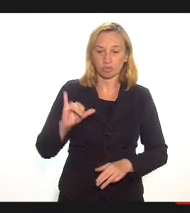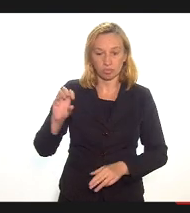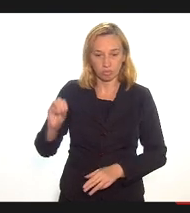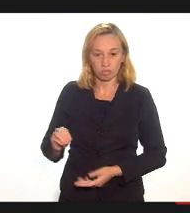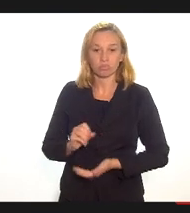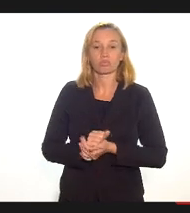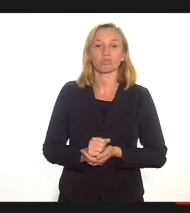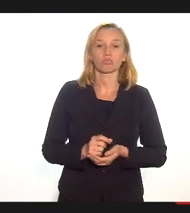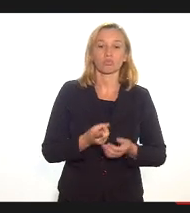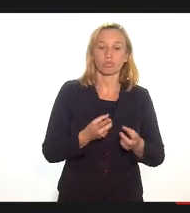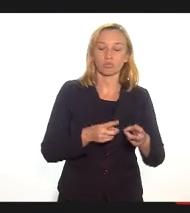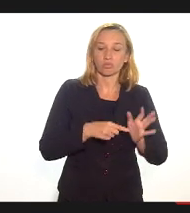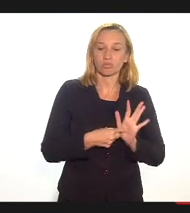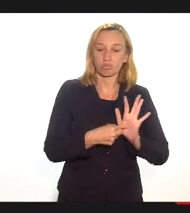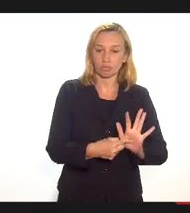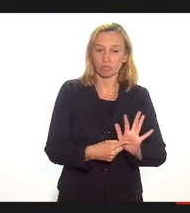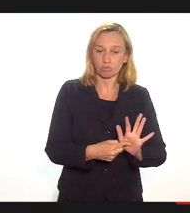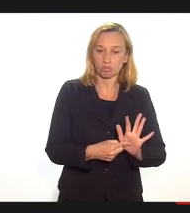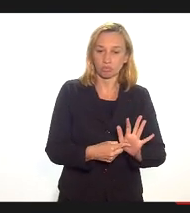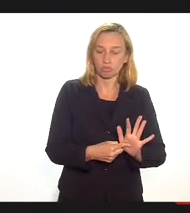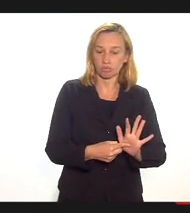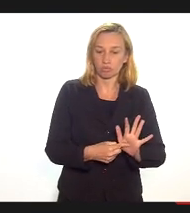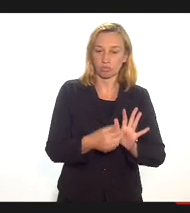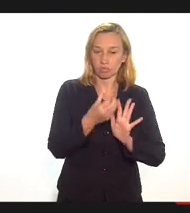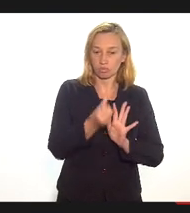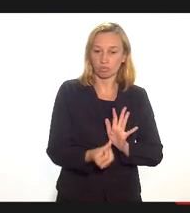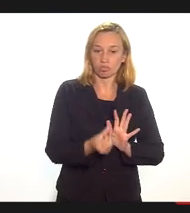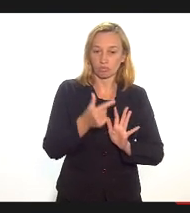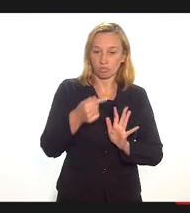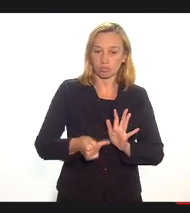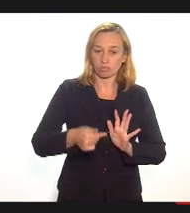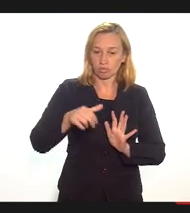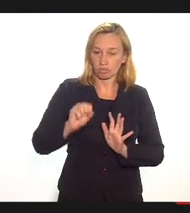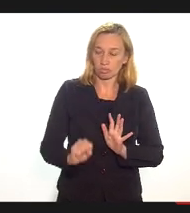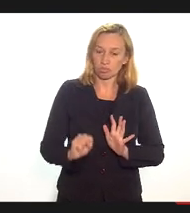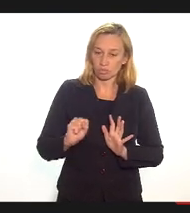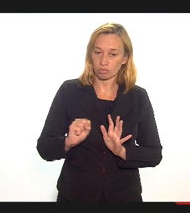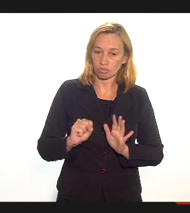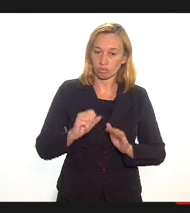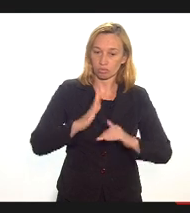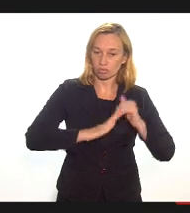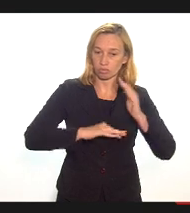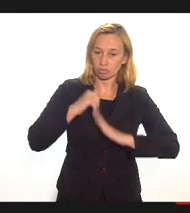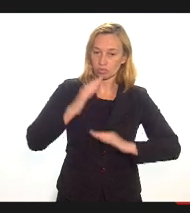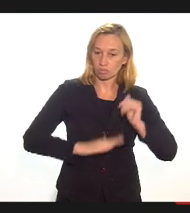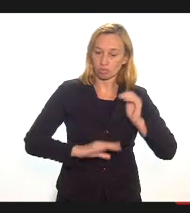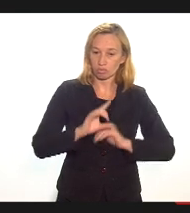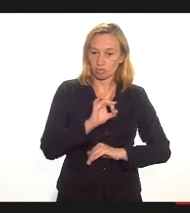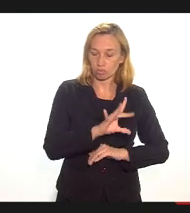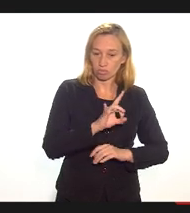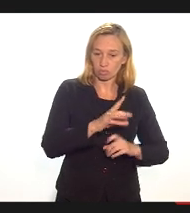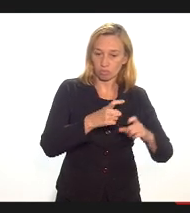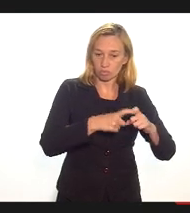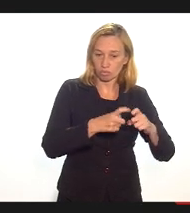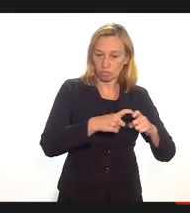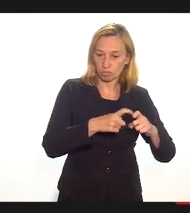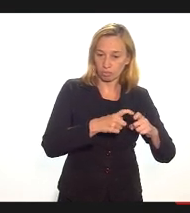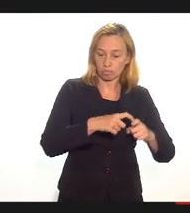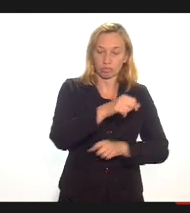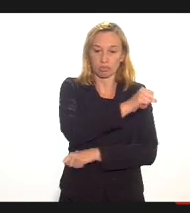que identificou um déficit de 678 profissionais somente entre médicos e